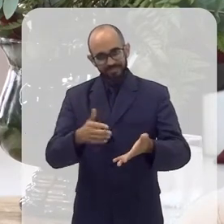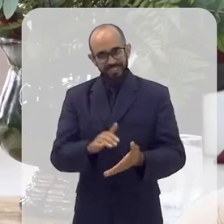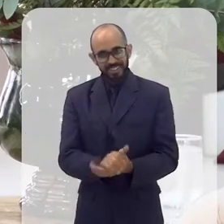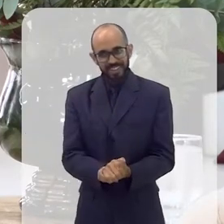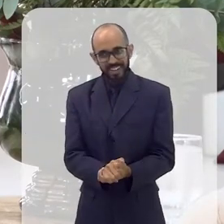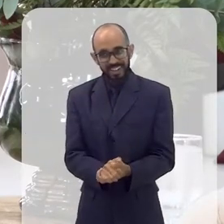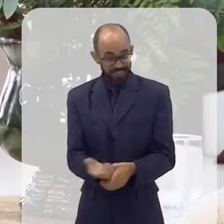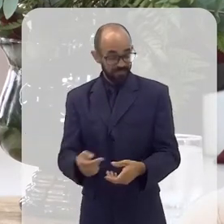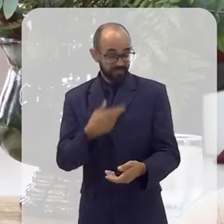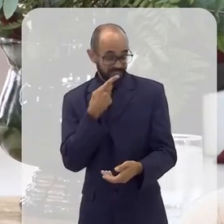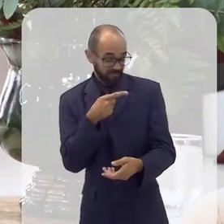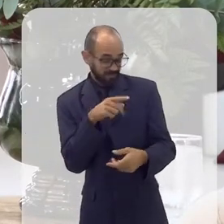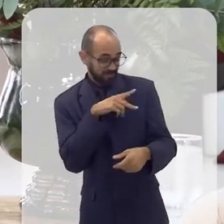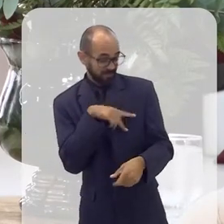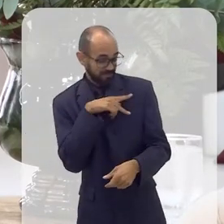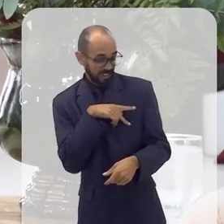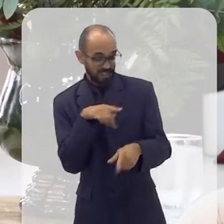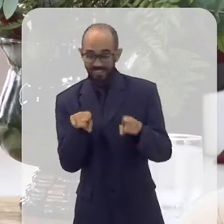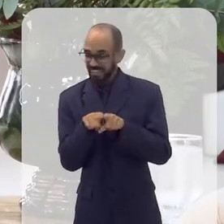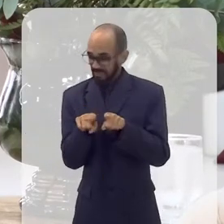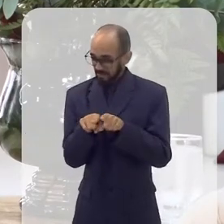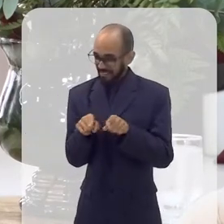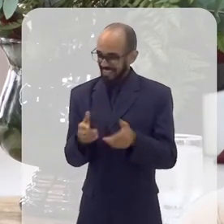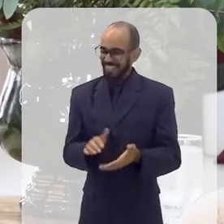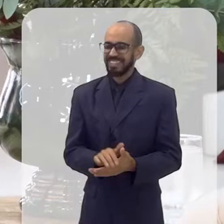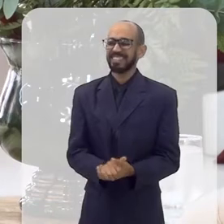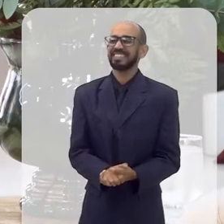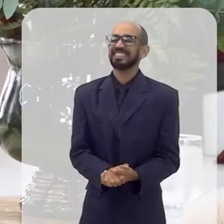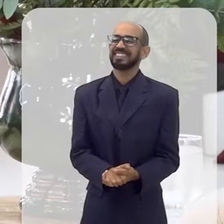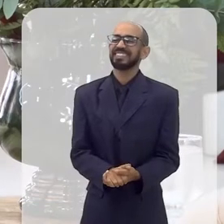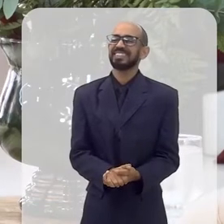ao apóstolo Paulo também, tá vendo?